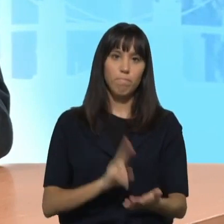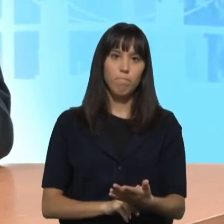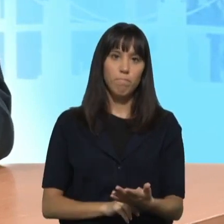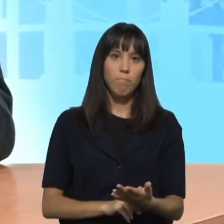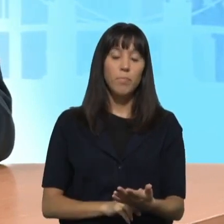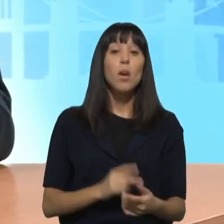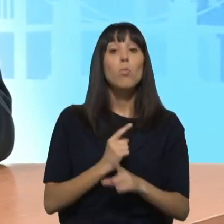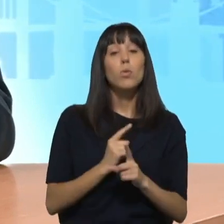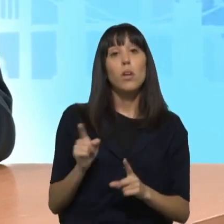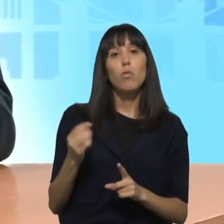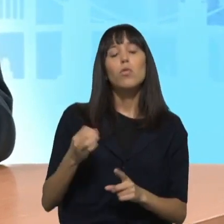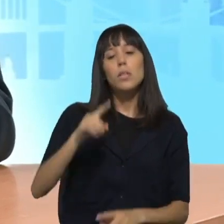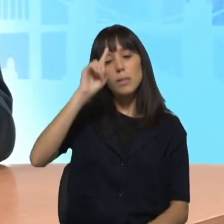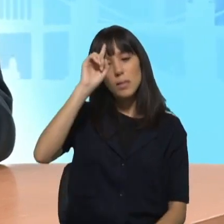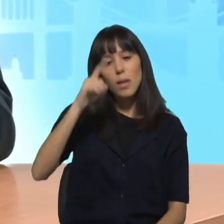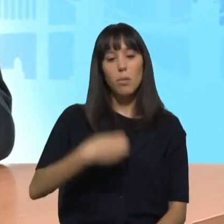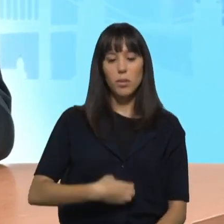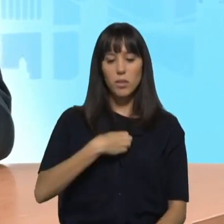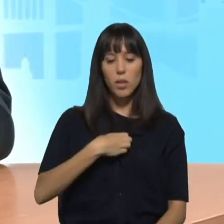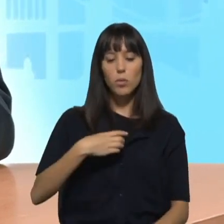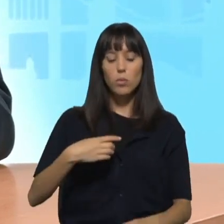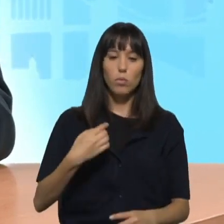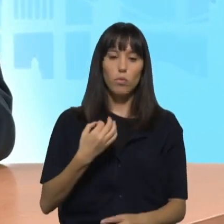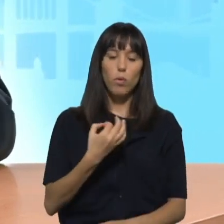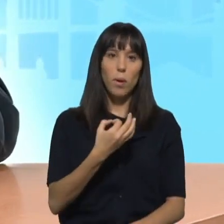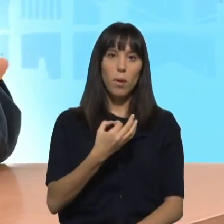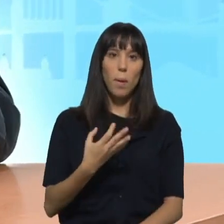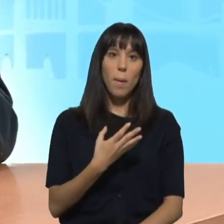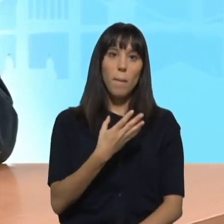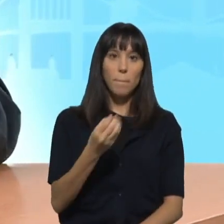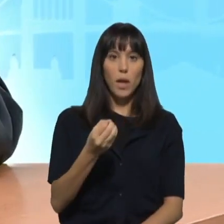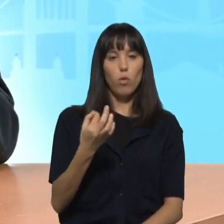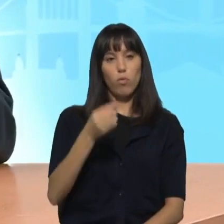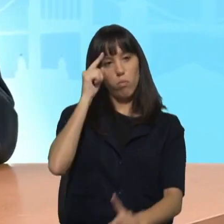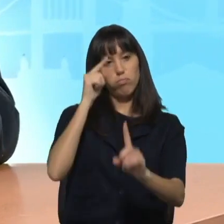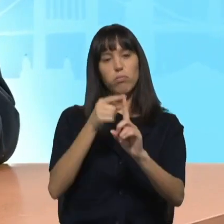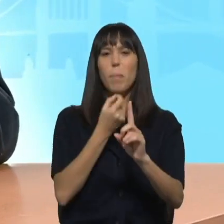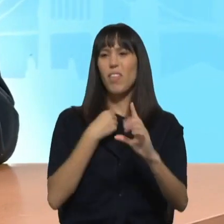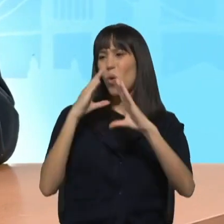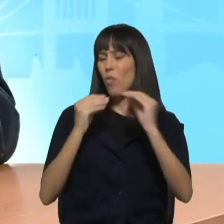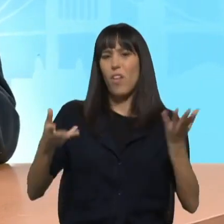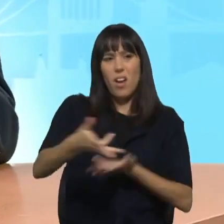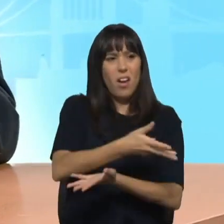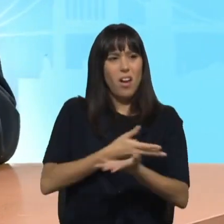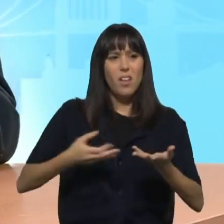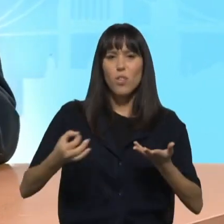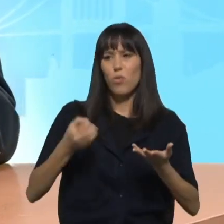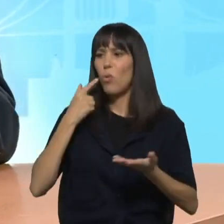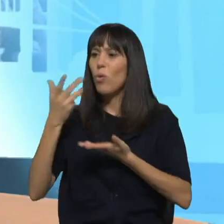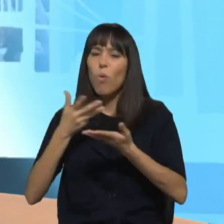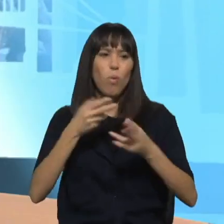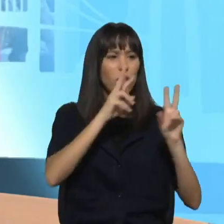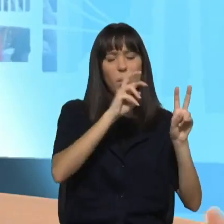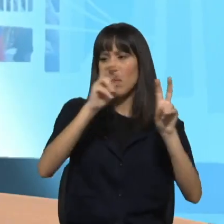tinha uma consciência de que a missão de Pedro era muito exigente, porque tinha que conversar com muita gente e tinha que estar a par de muitos